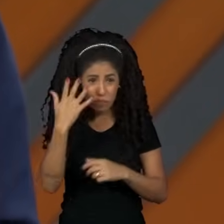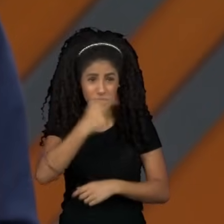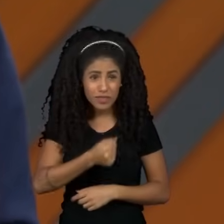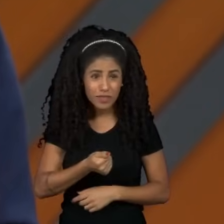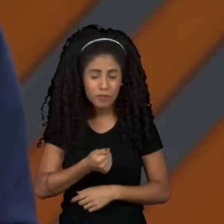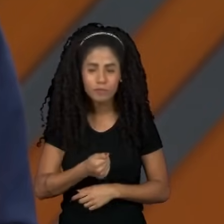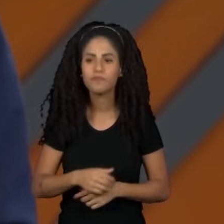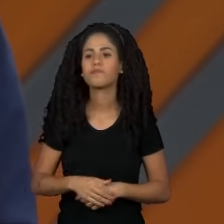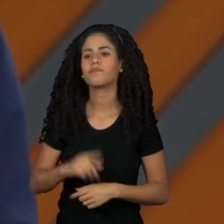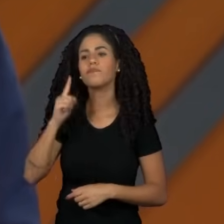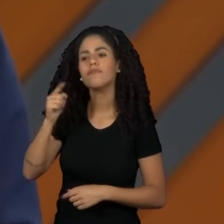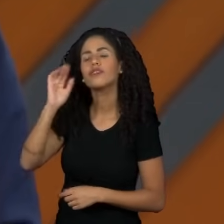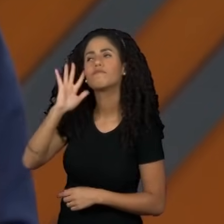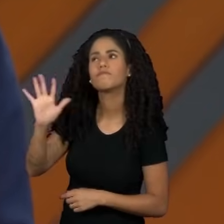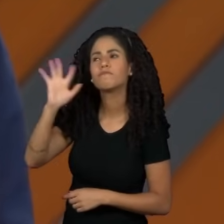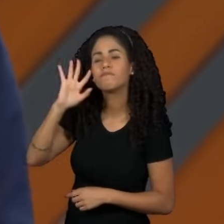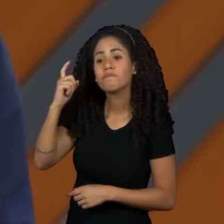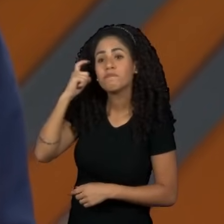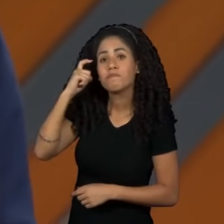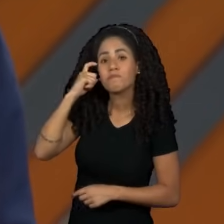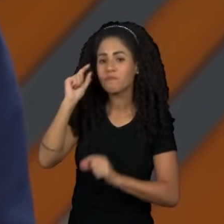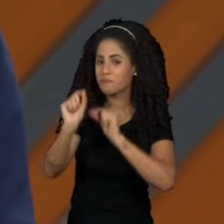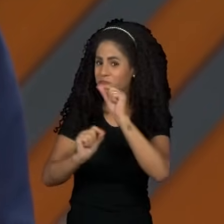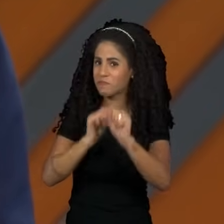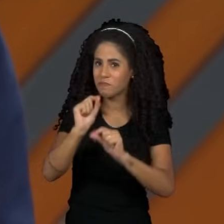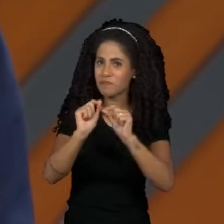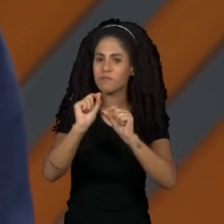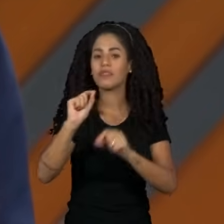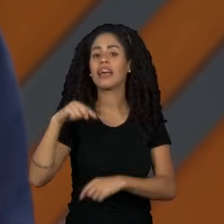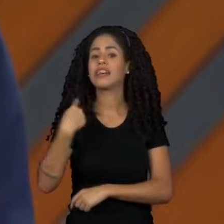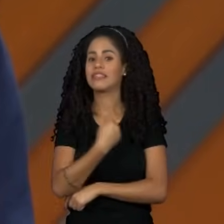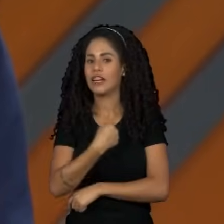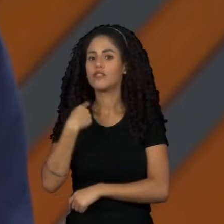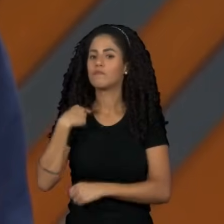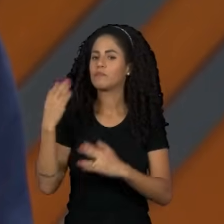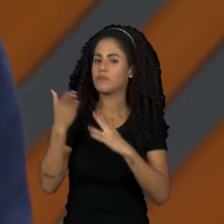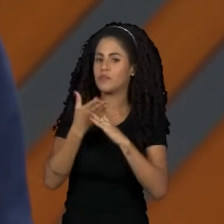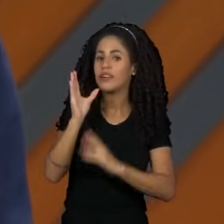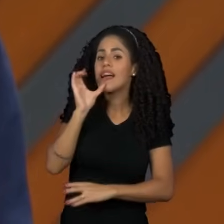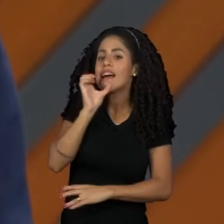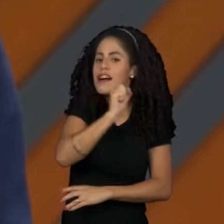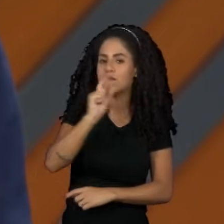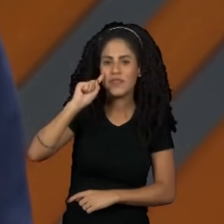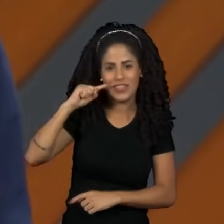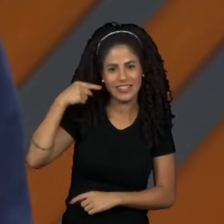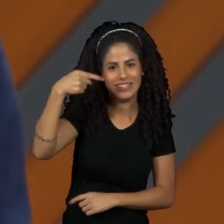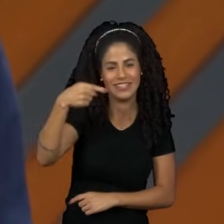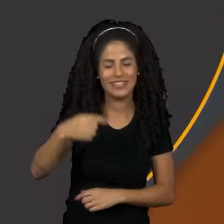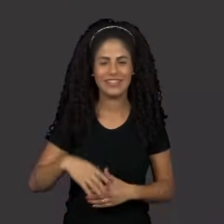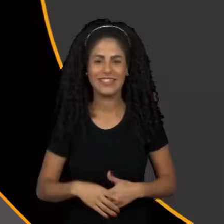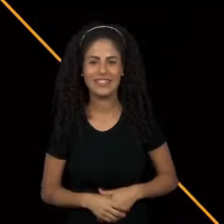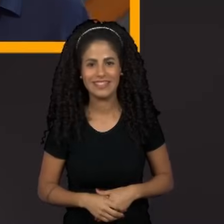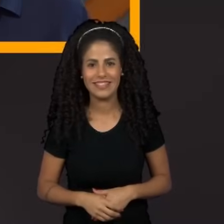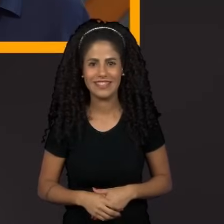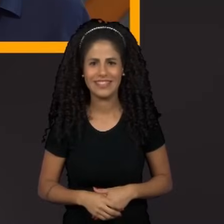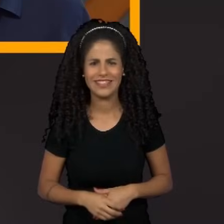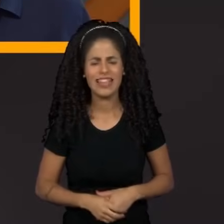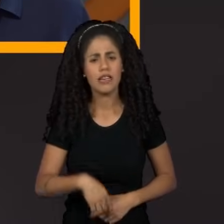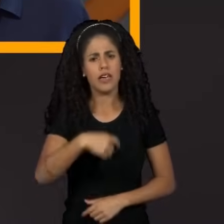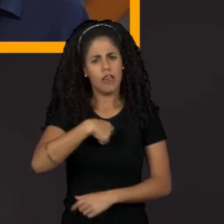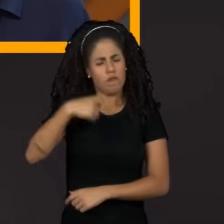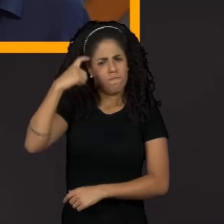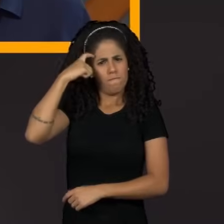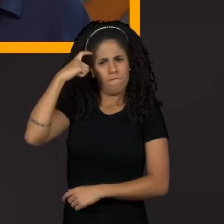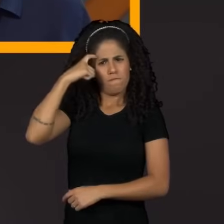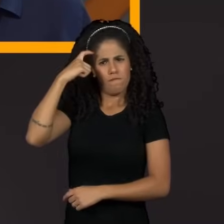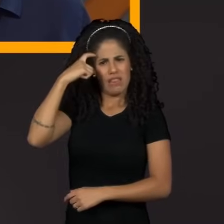Enquanto você reflete sobre tudo isso, nós vamos para o intervalo e voltamos já já. Eu nunca fui